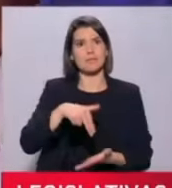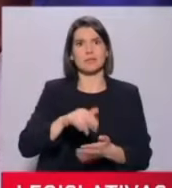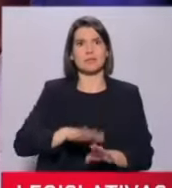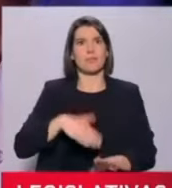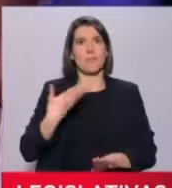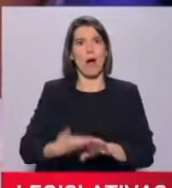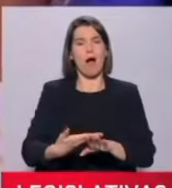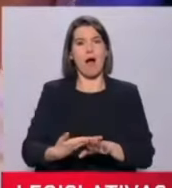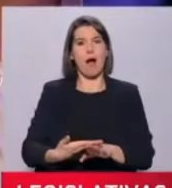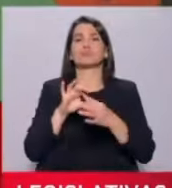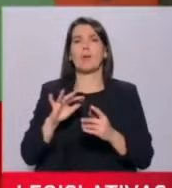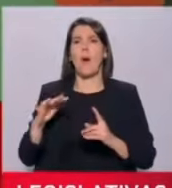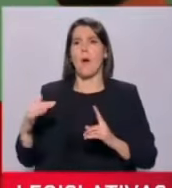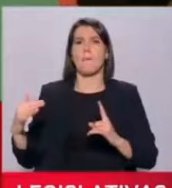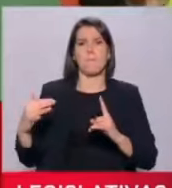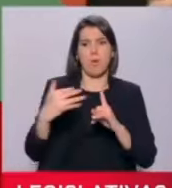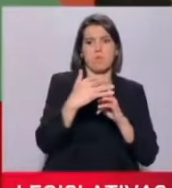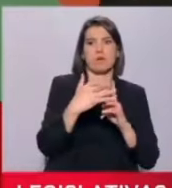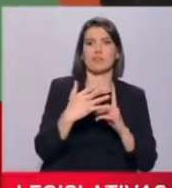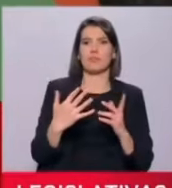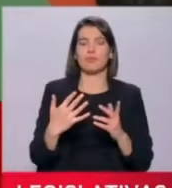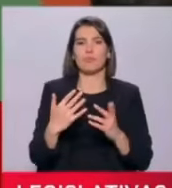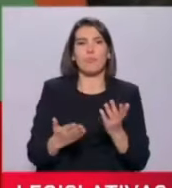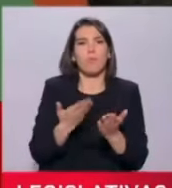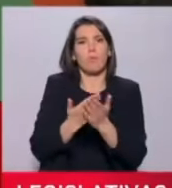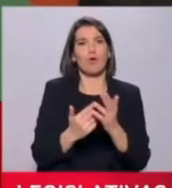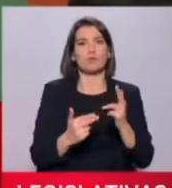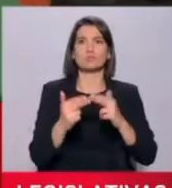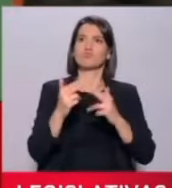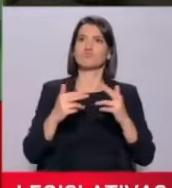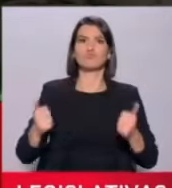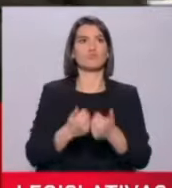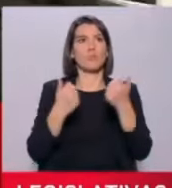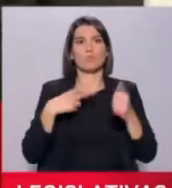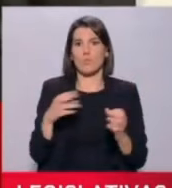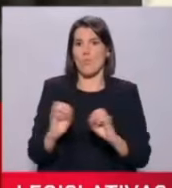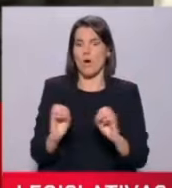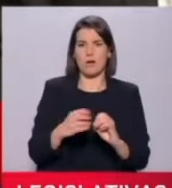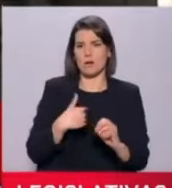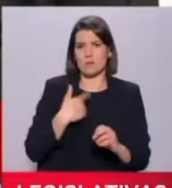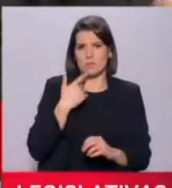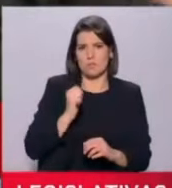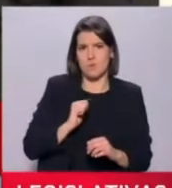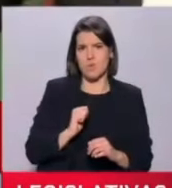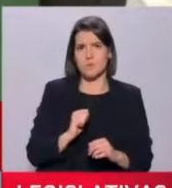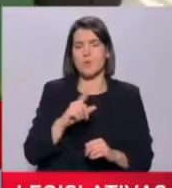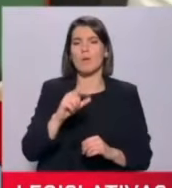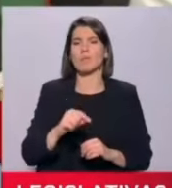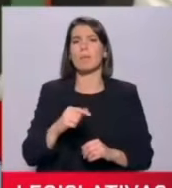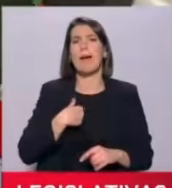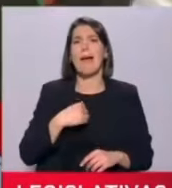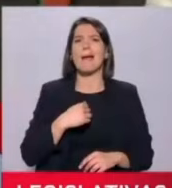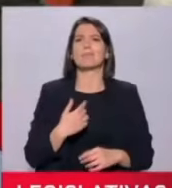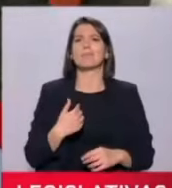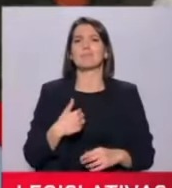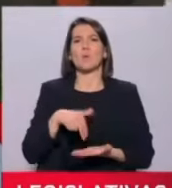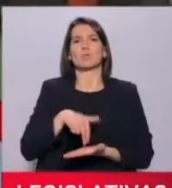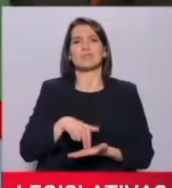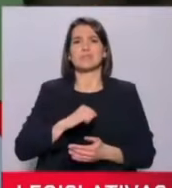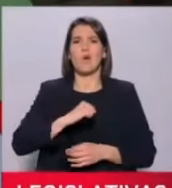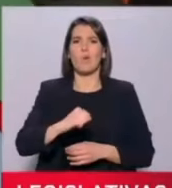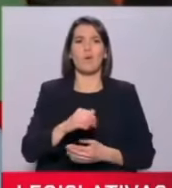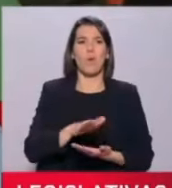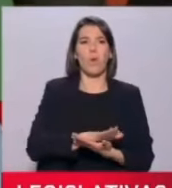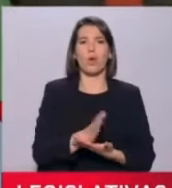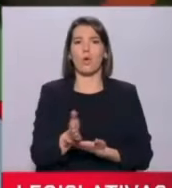presença e a nossa força no eu moro em Fátima coleção conseguindo para Portugal e também não podemos ter aquela oposição uma ambígua que infelizmente